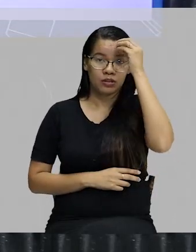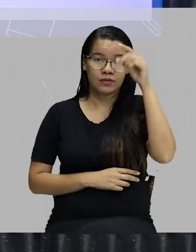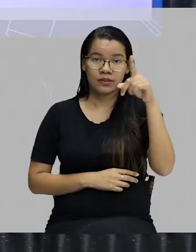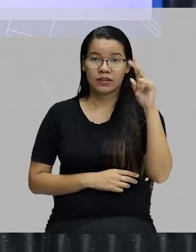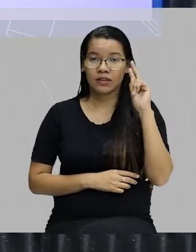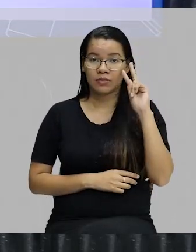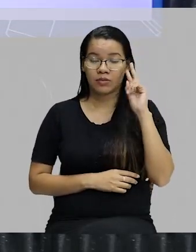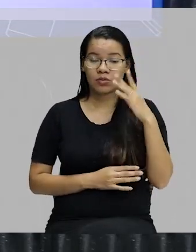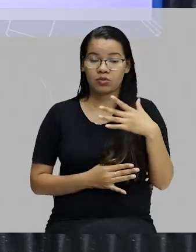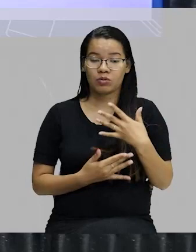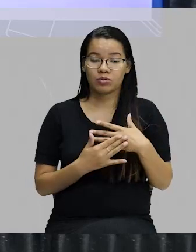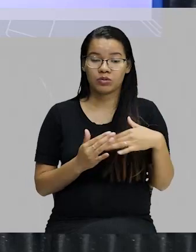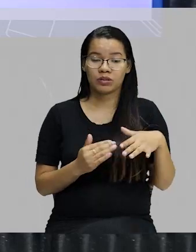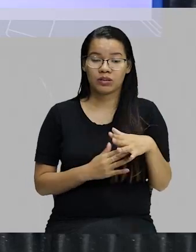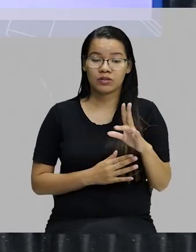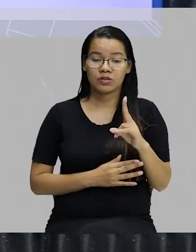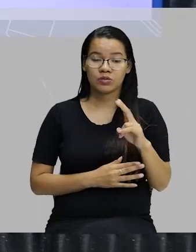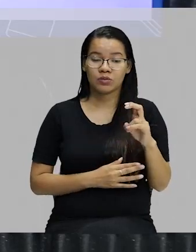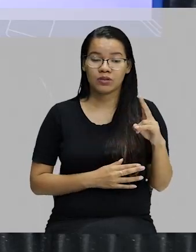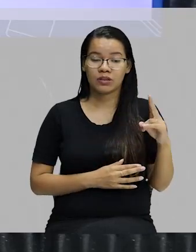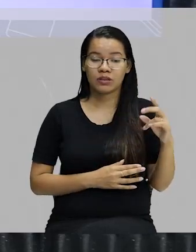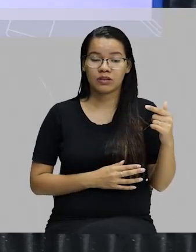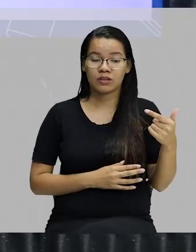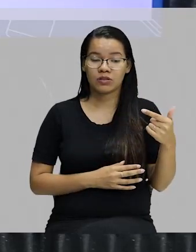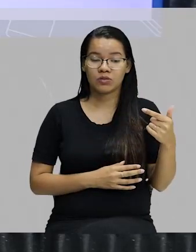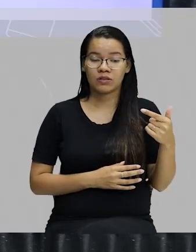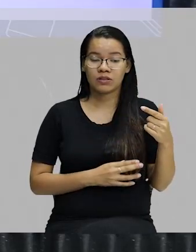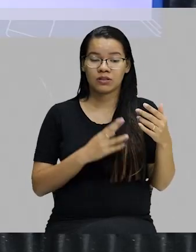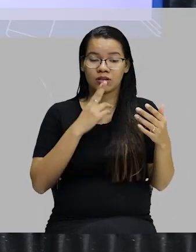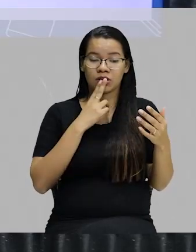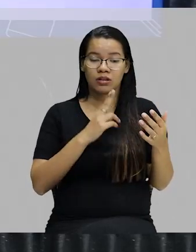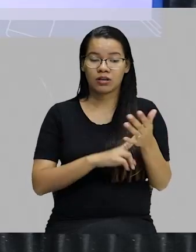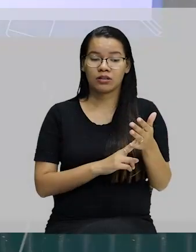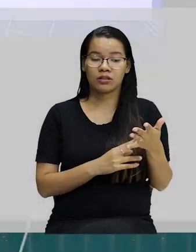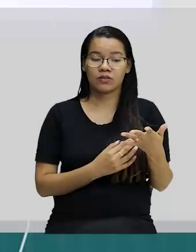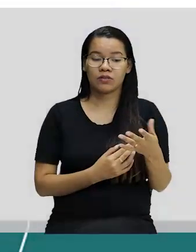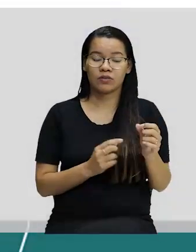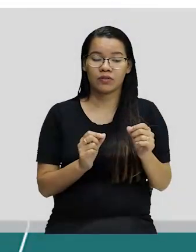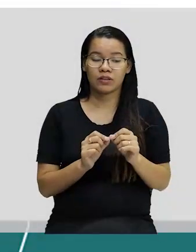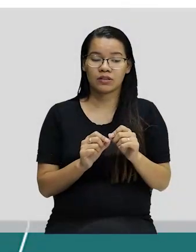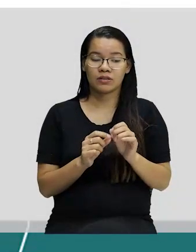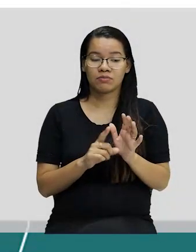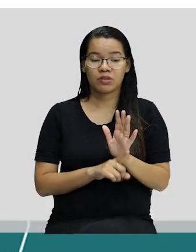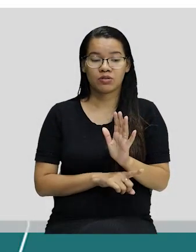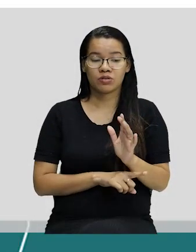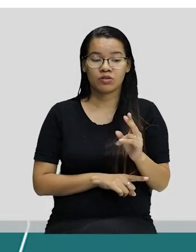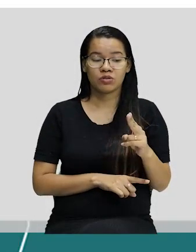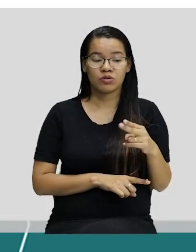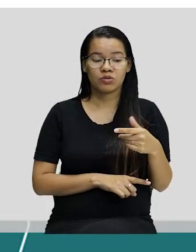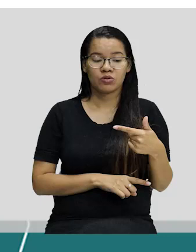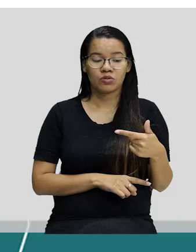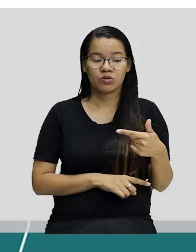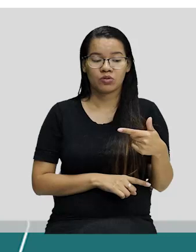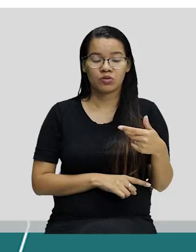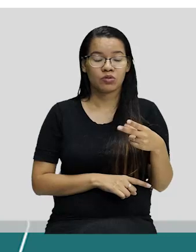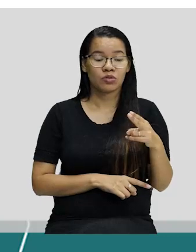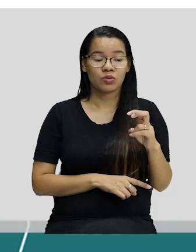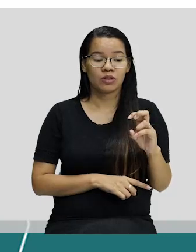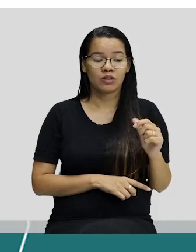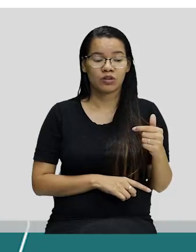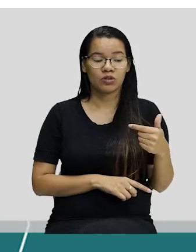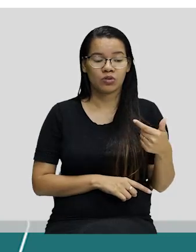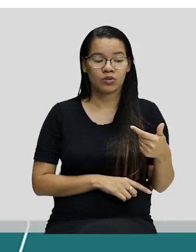é o total? O total são 52 cartas. E agora eu vou fazer a subtração do 52 menos